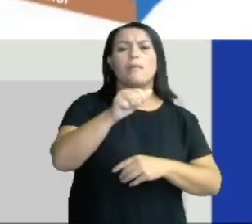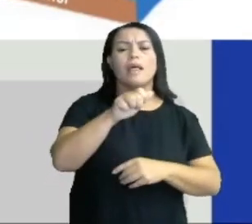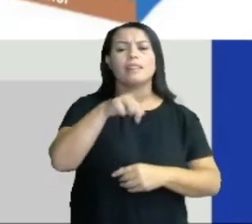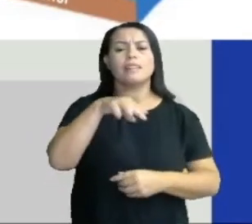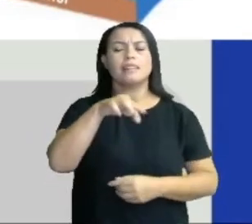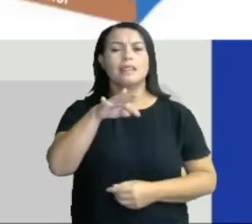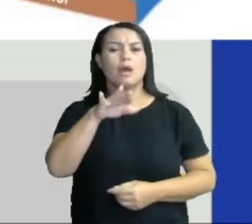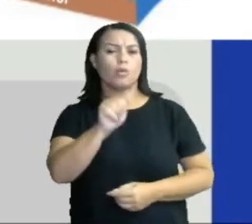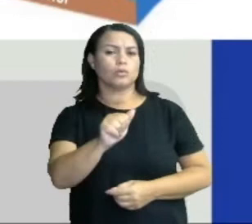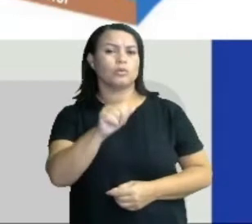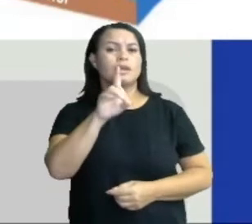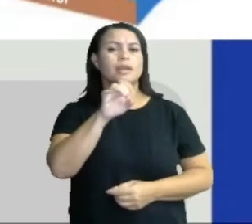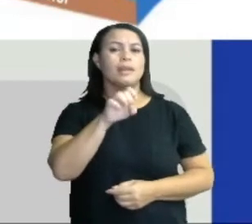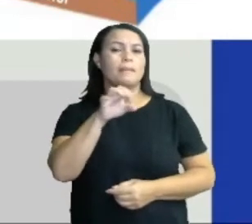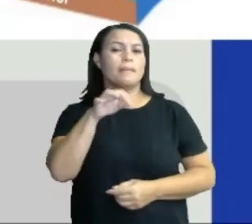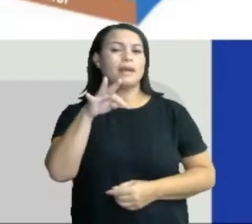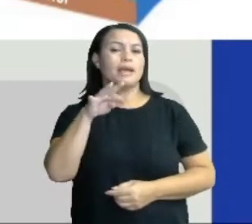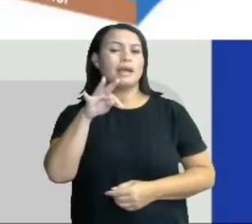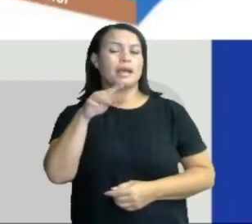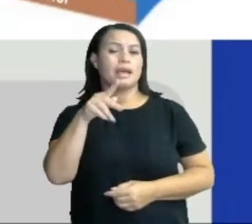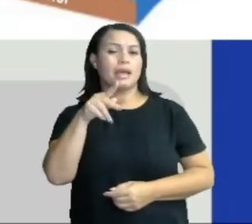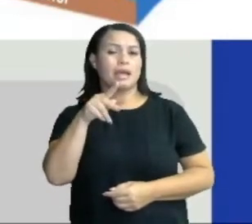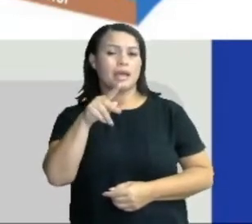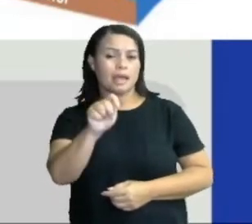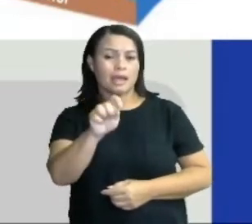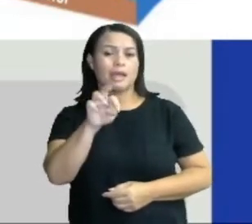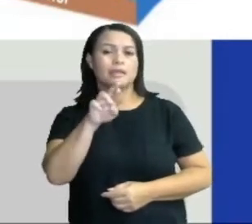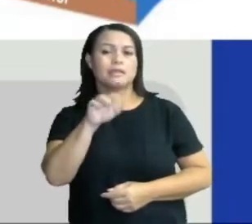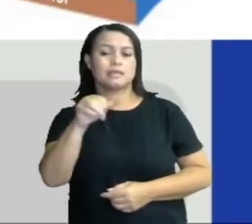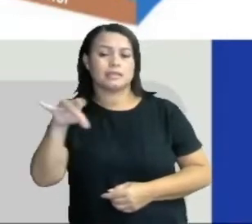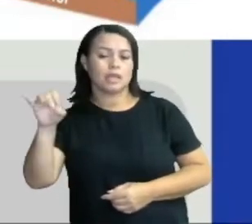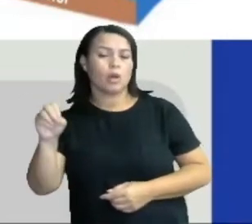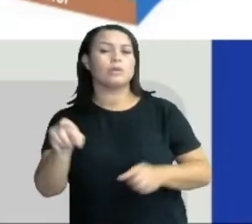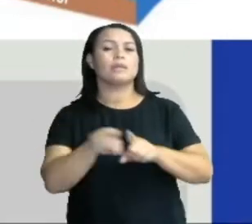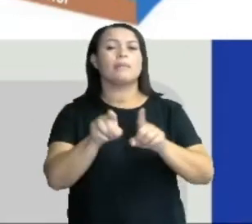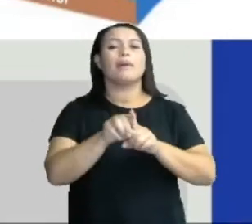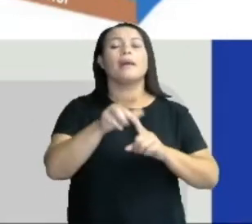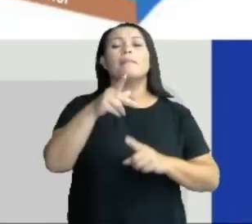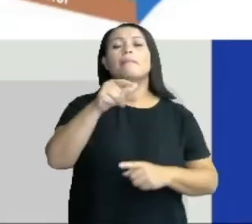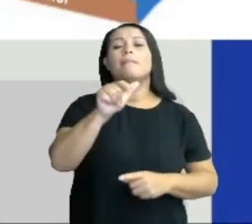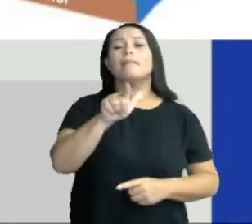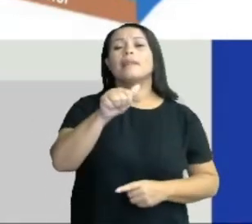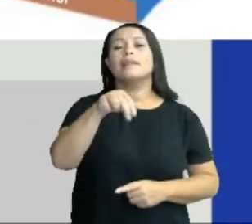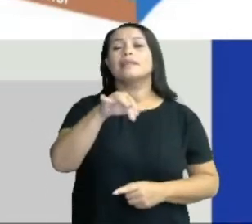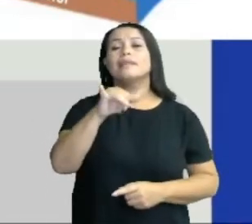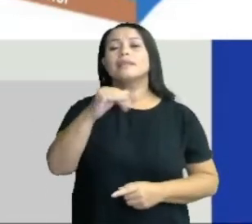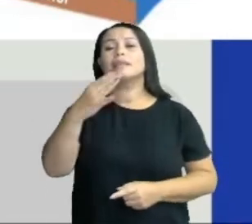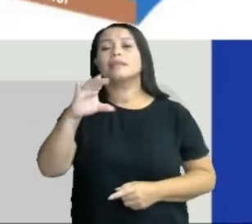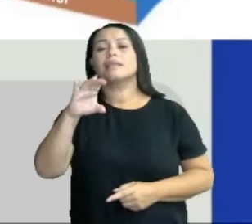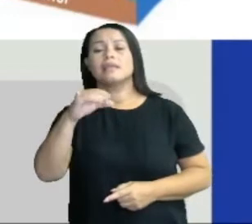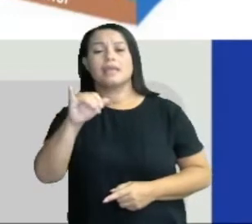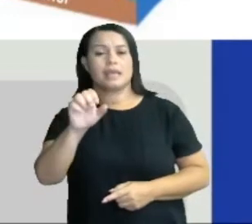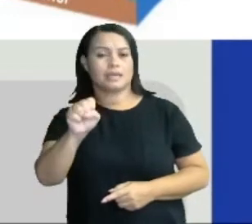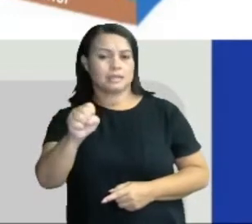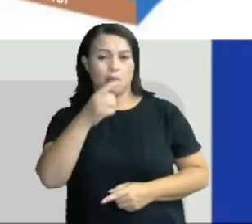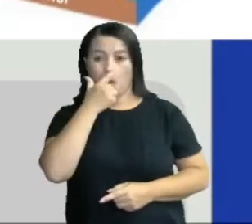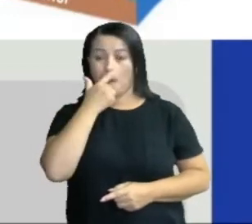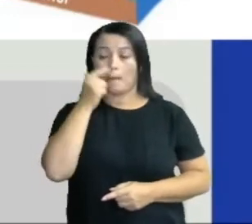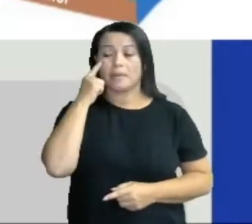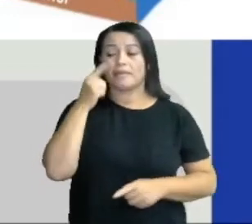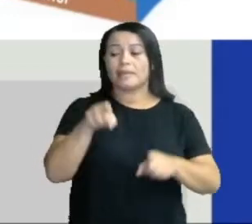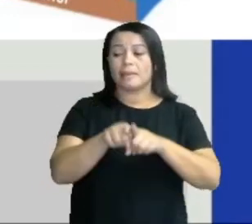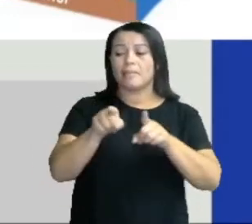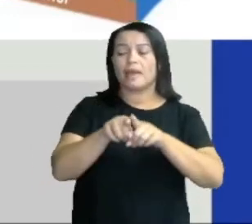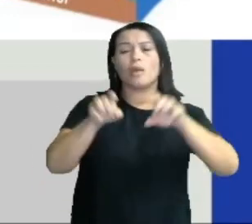depressões, planícies. São formas de relevo comuns e encontradas em qualquer parte do mundo. E aqui a gente tem um esquema mostrando o